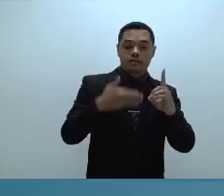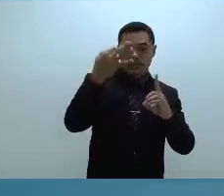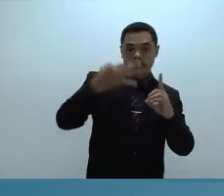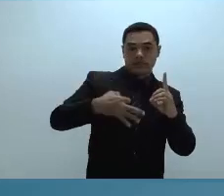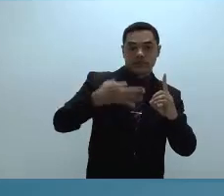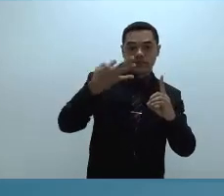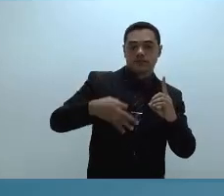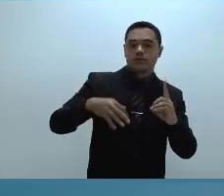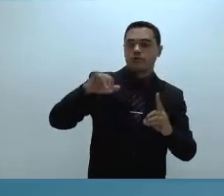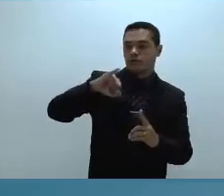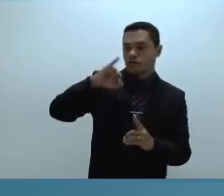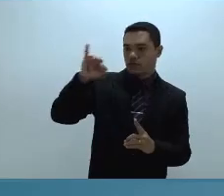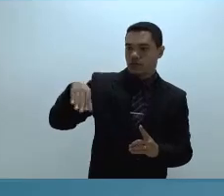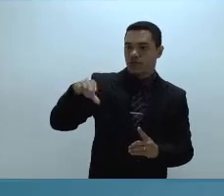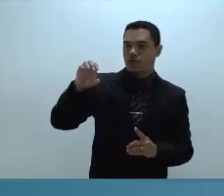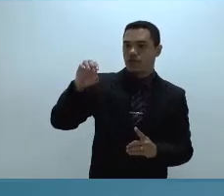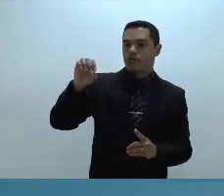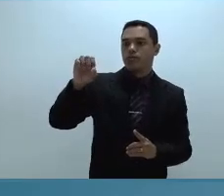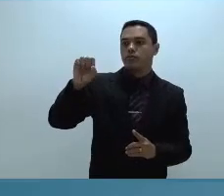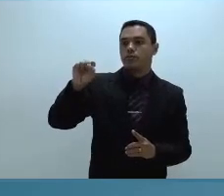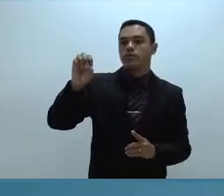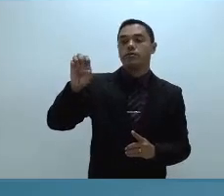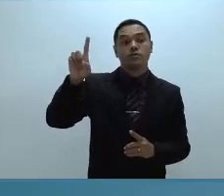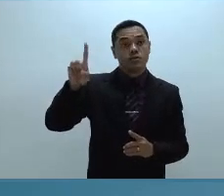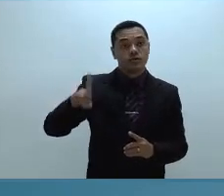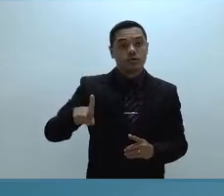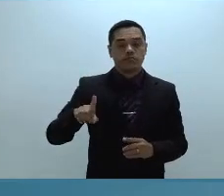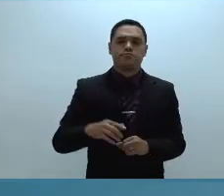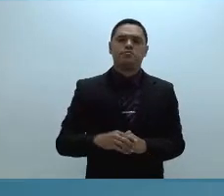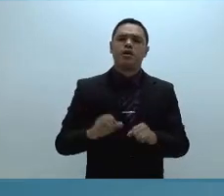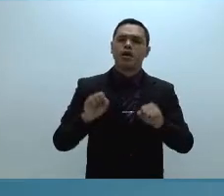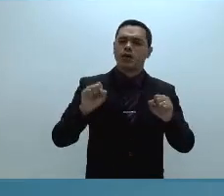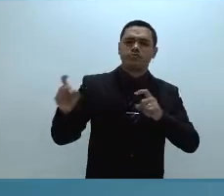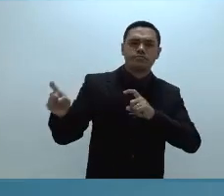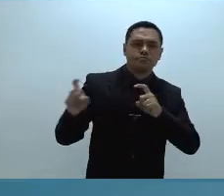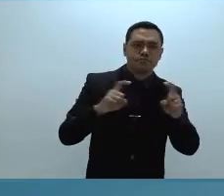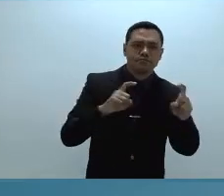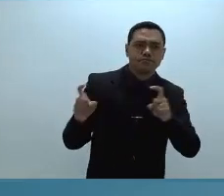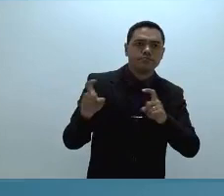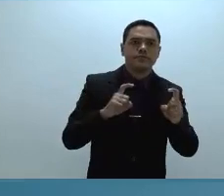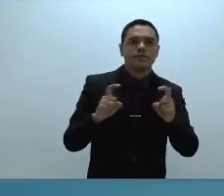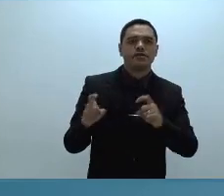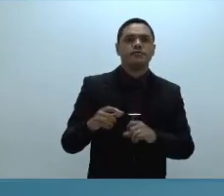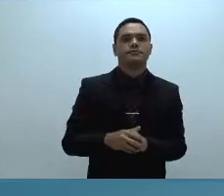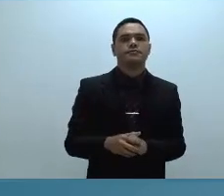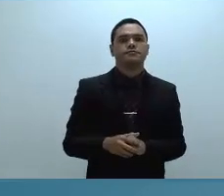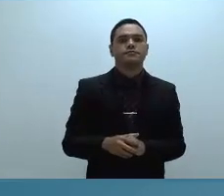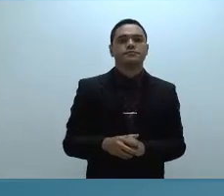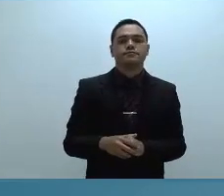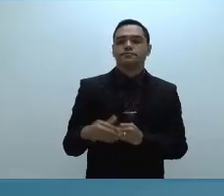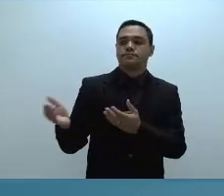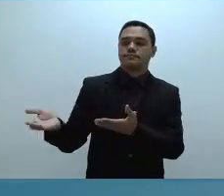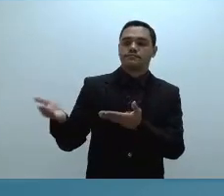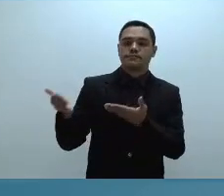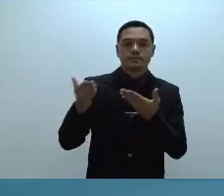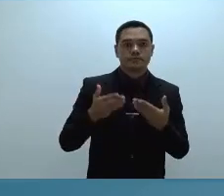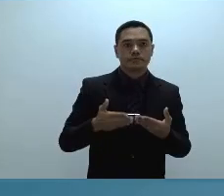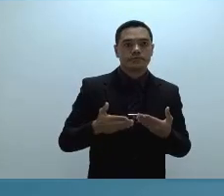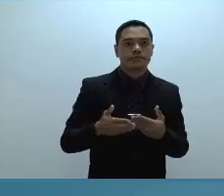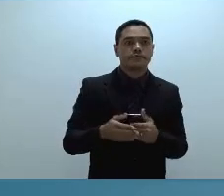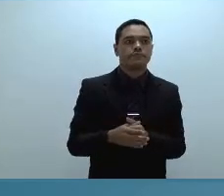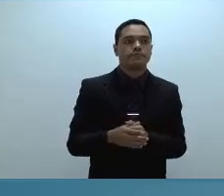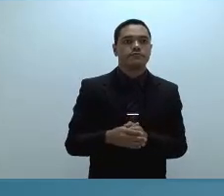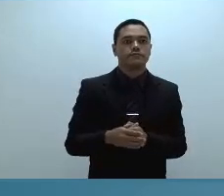desembargador José Roberto. Continua a discussão. Essa palavra, excelência. Pois